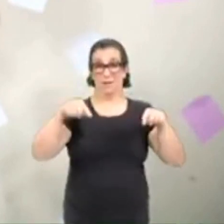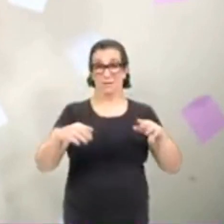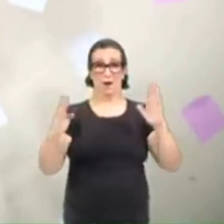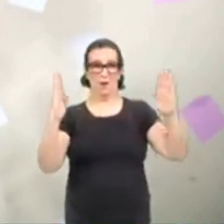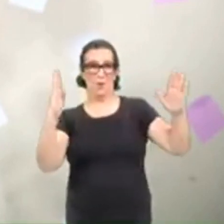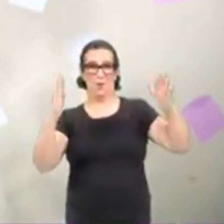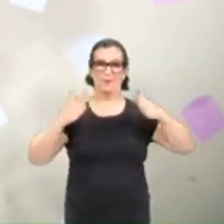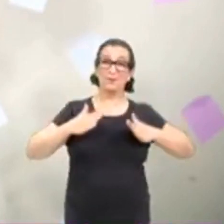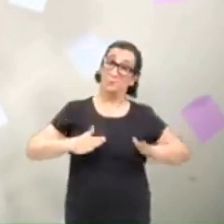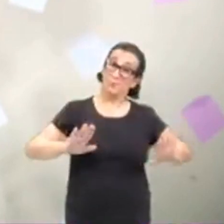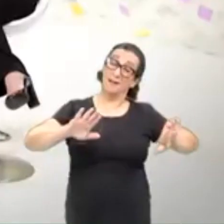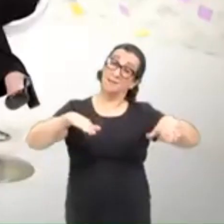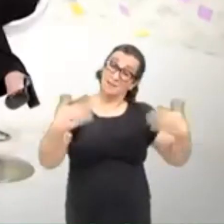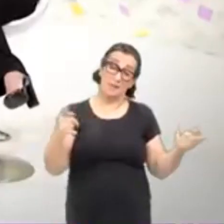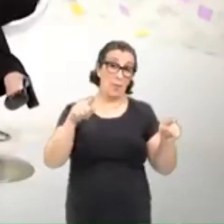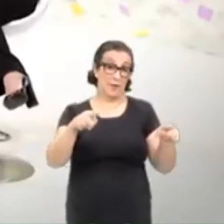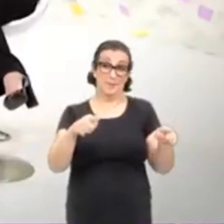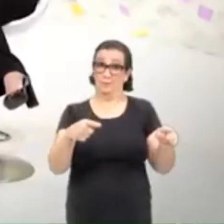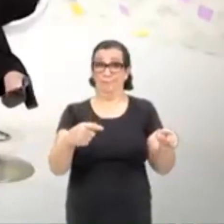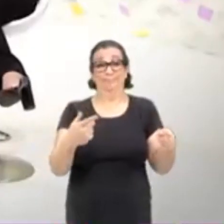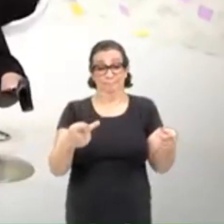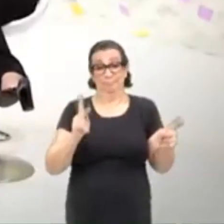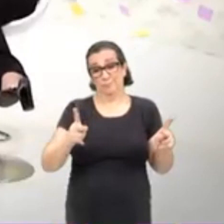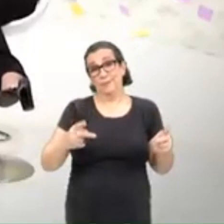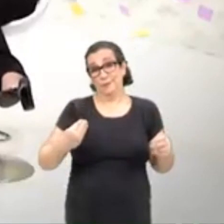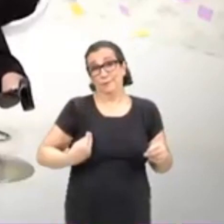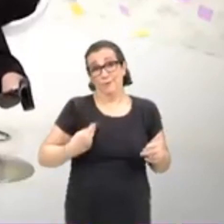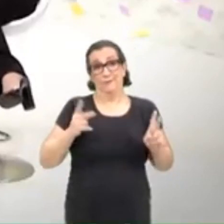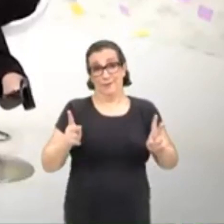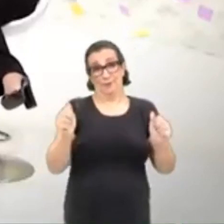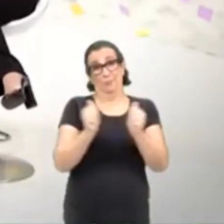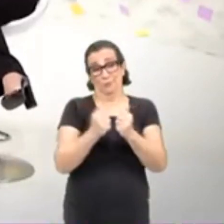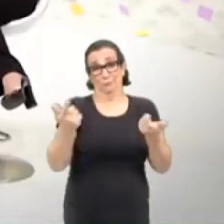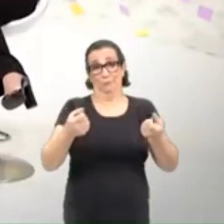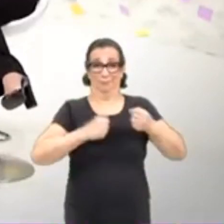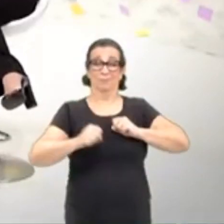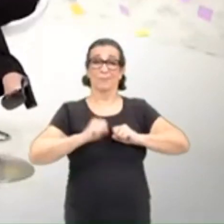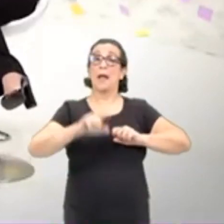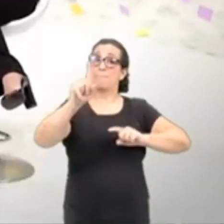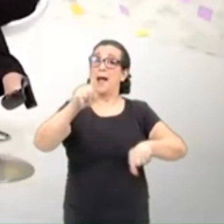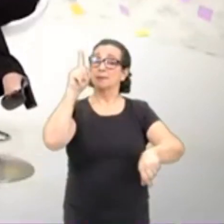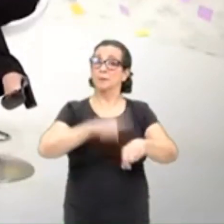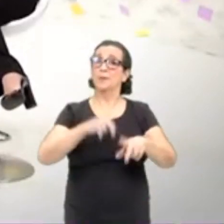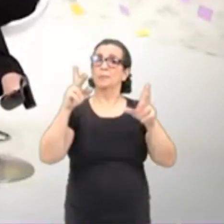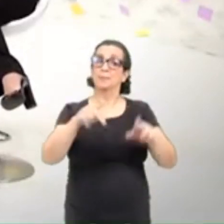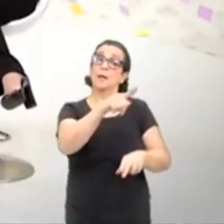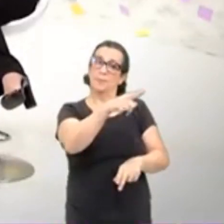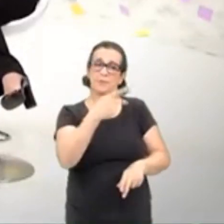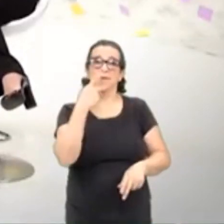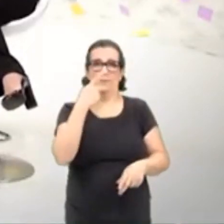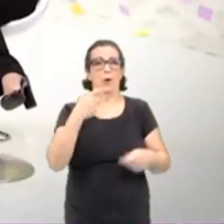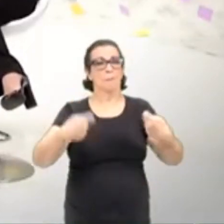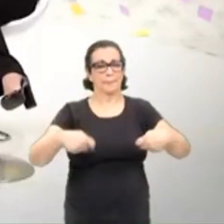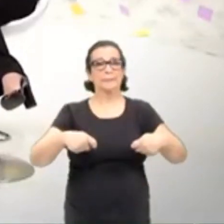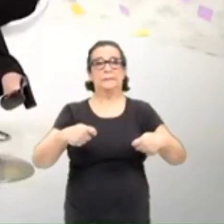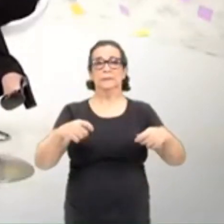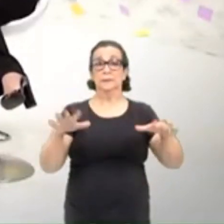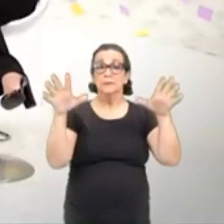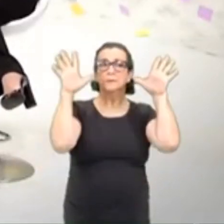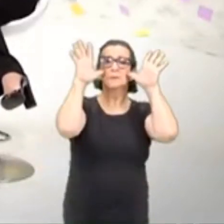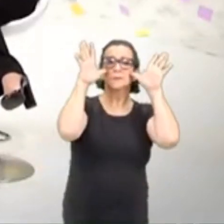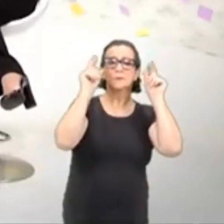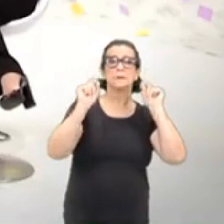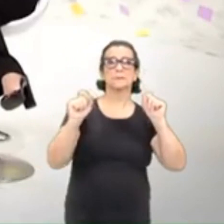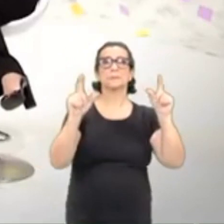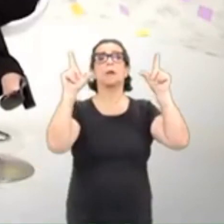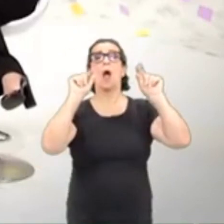pausas Então é isso não tem como a gente viver sem ansiedade ao mesmo tempo a gente precisa como você falou Estar atento